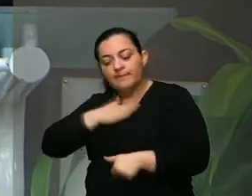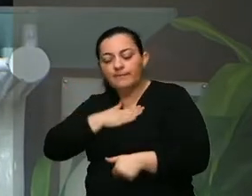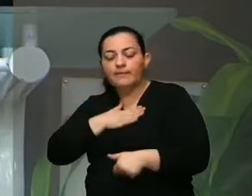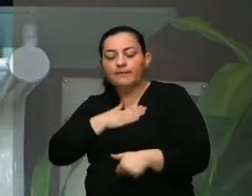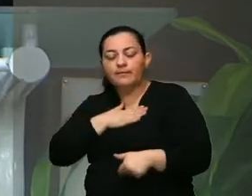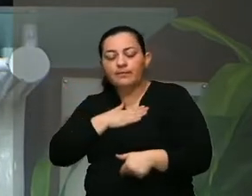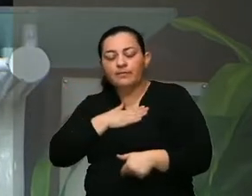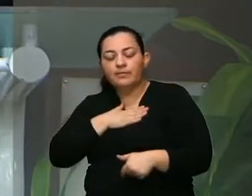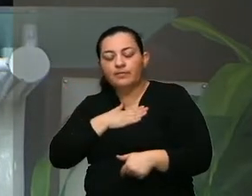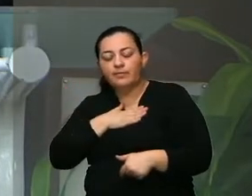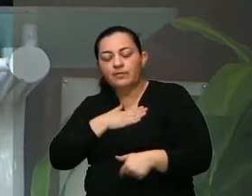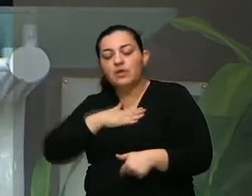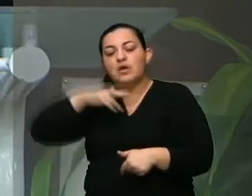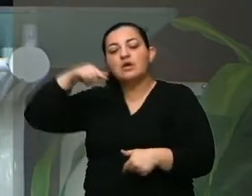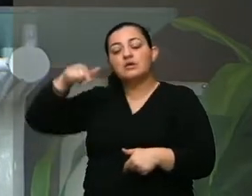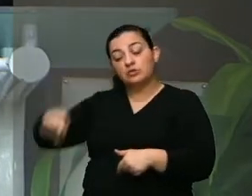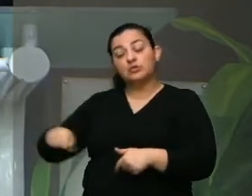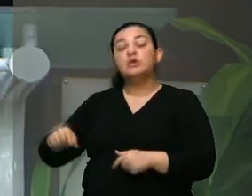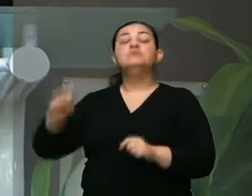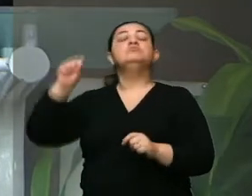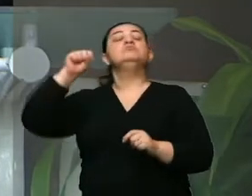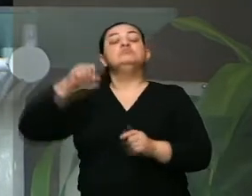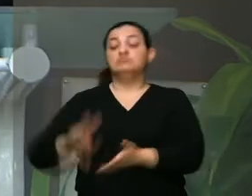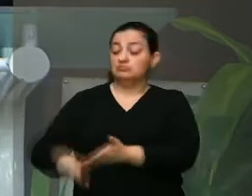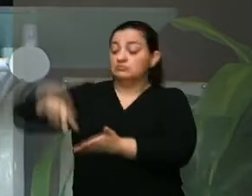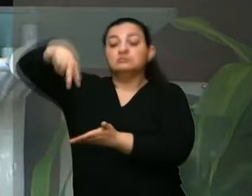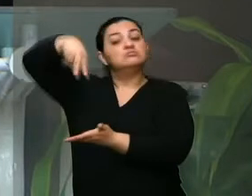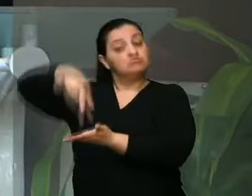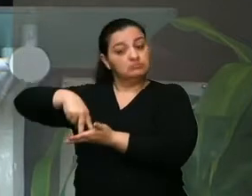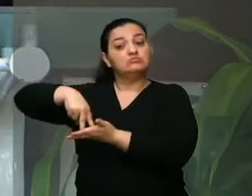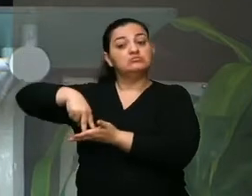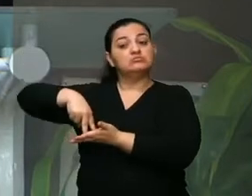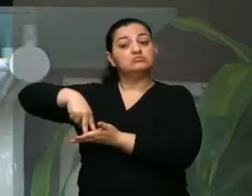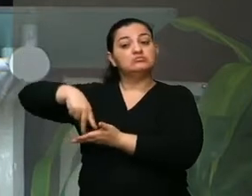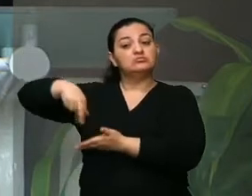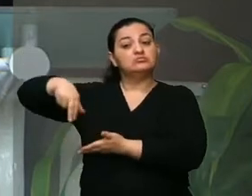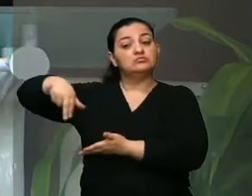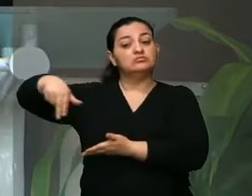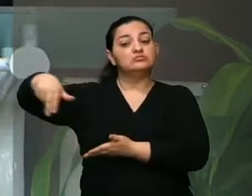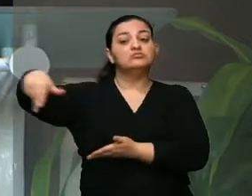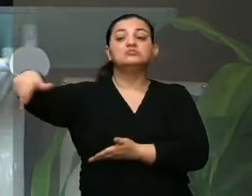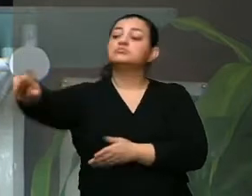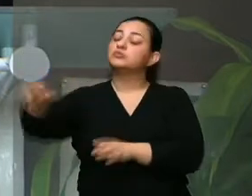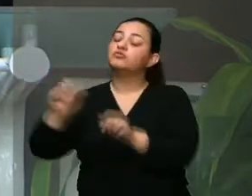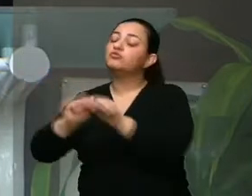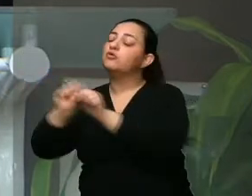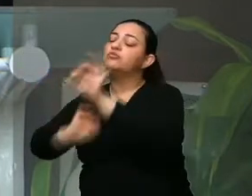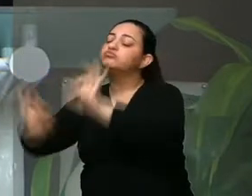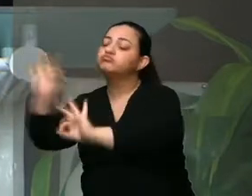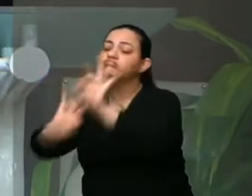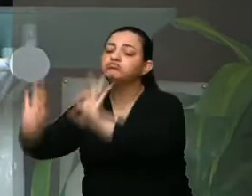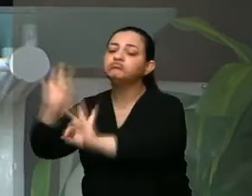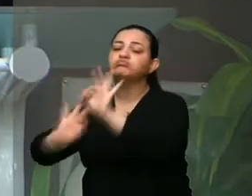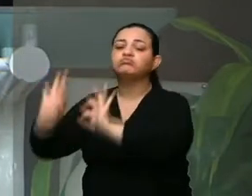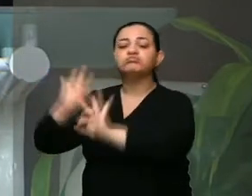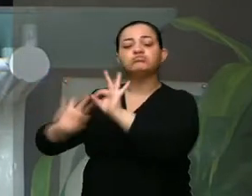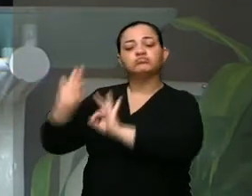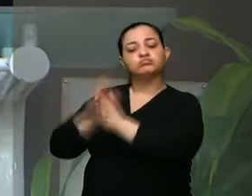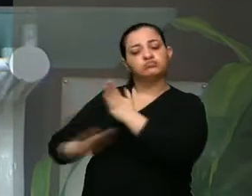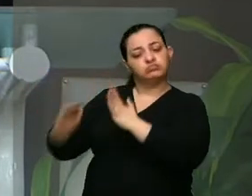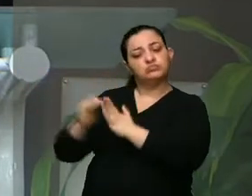e o seu filho prontamente se levanta e começa a fazer o que você